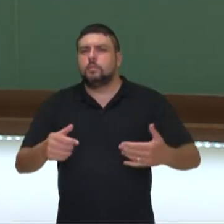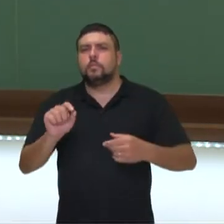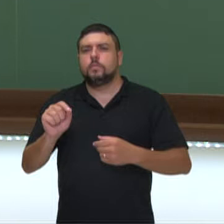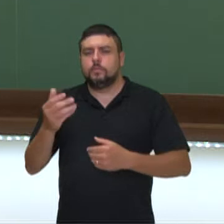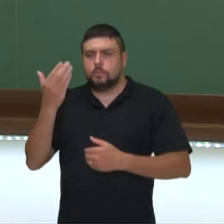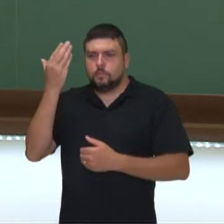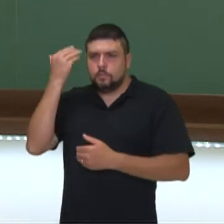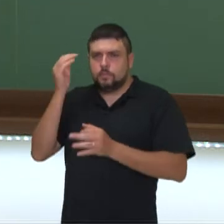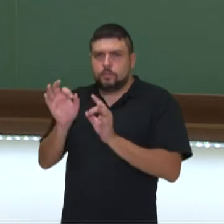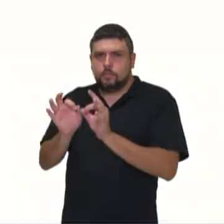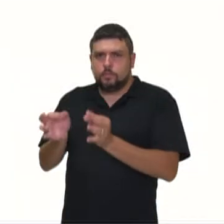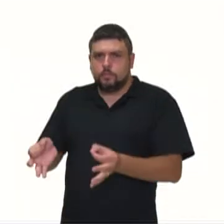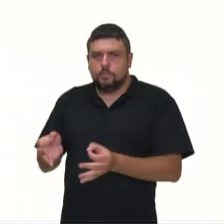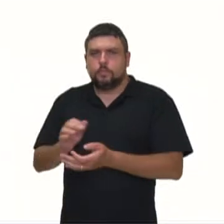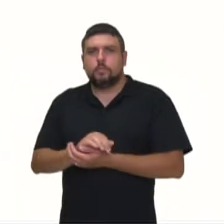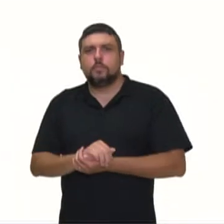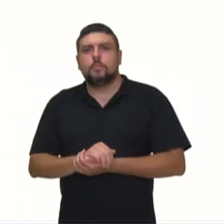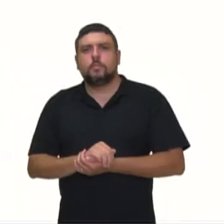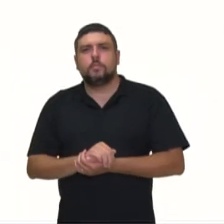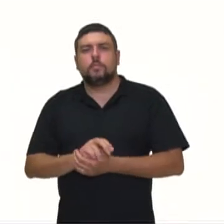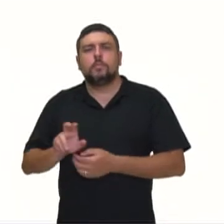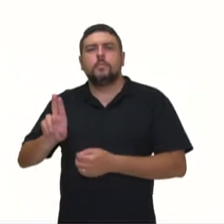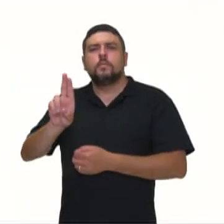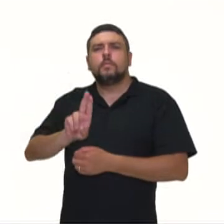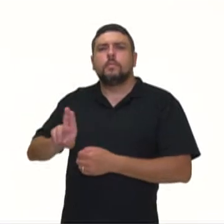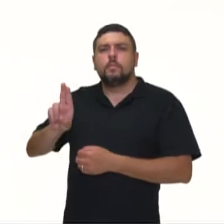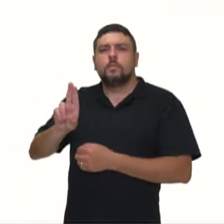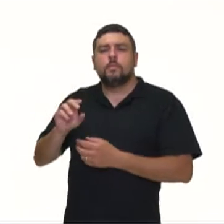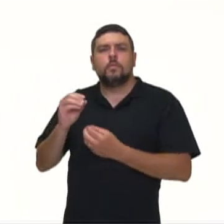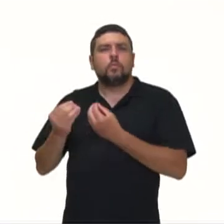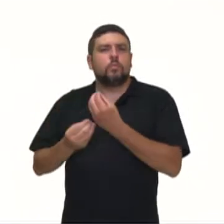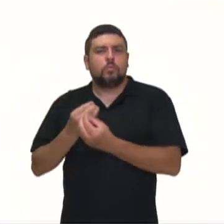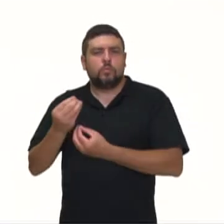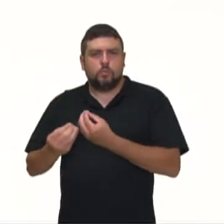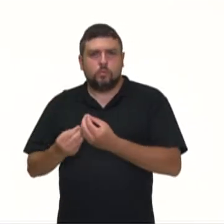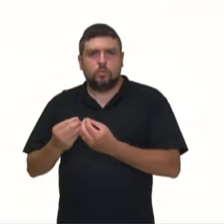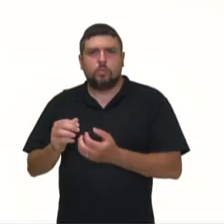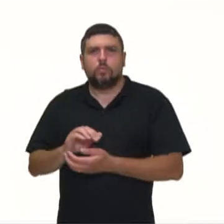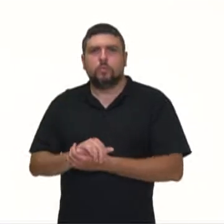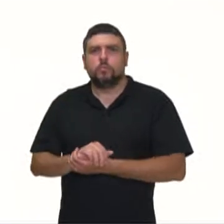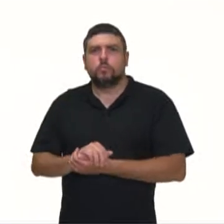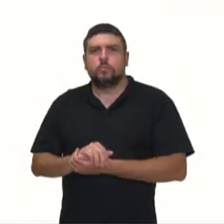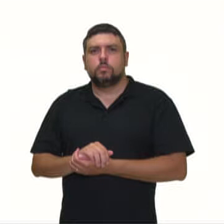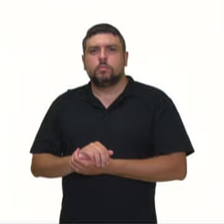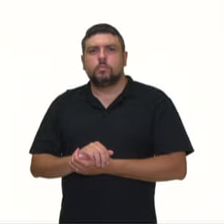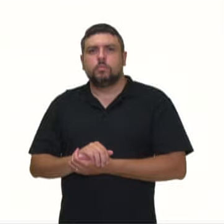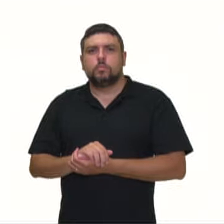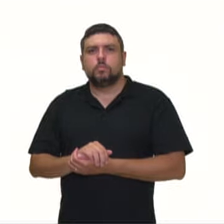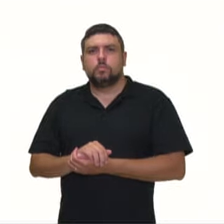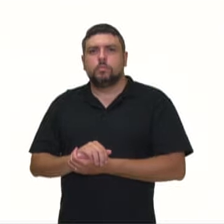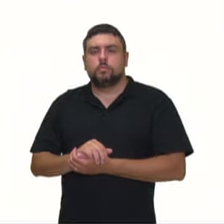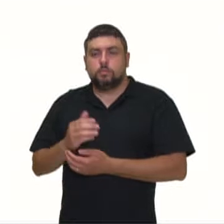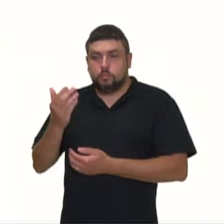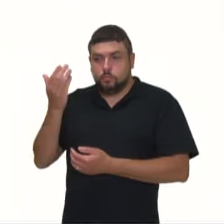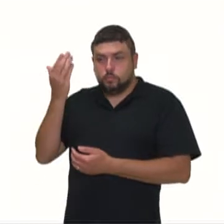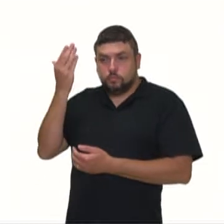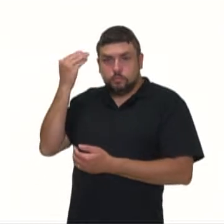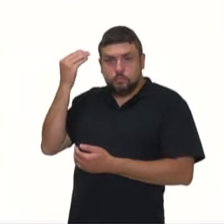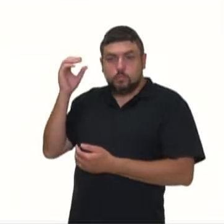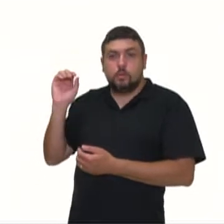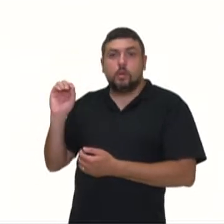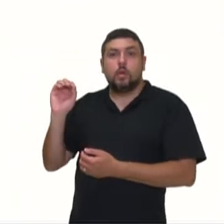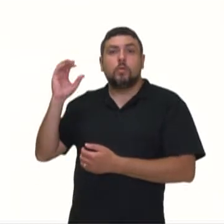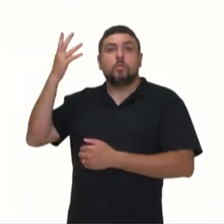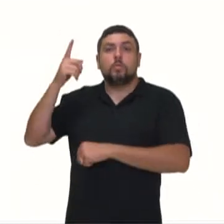passado simples. Ele é usado para se referir a eventos que aconteceram em um tempo definido